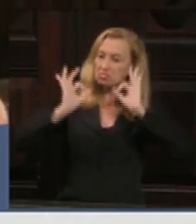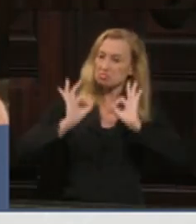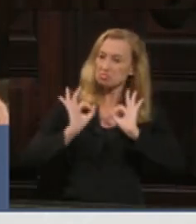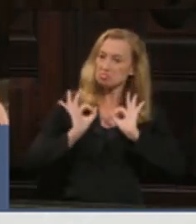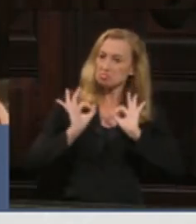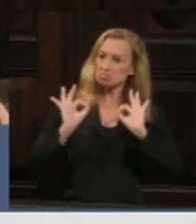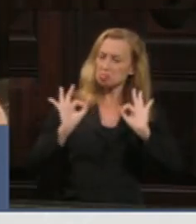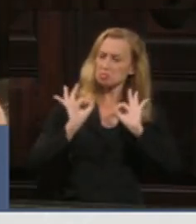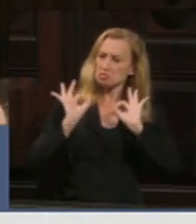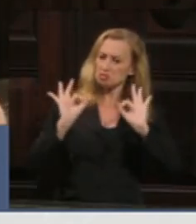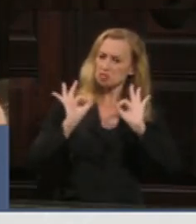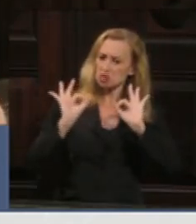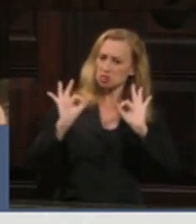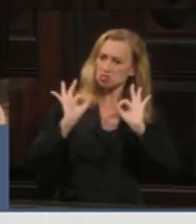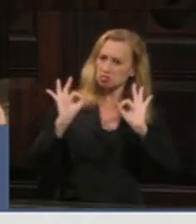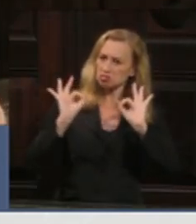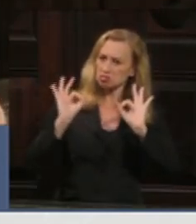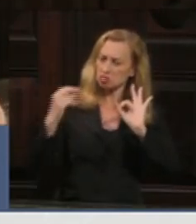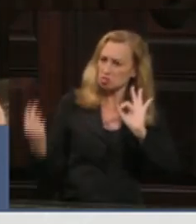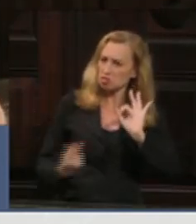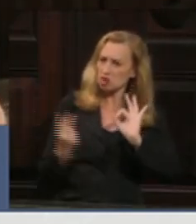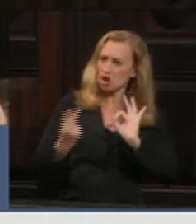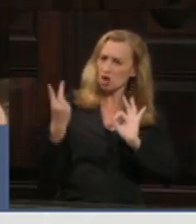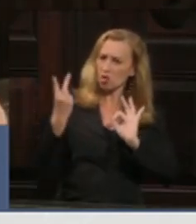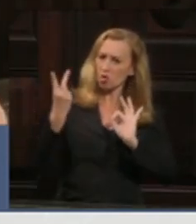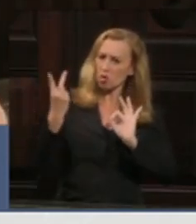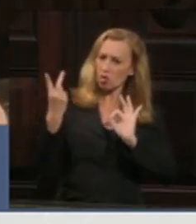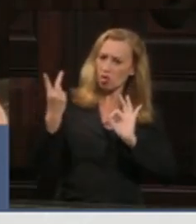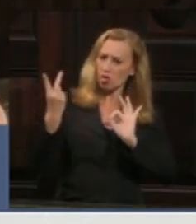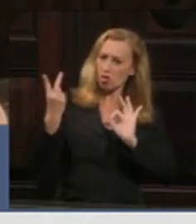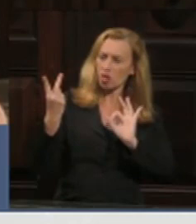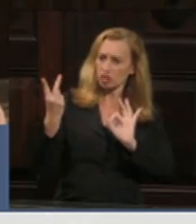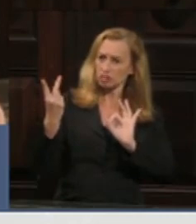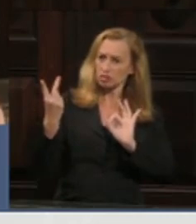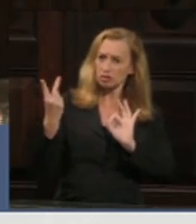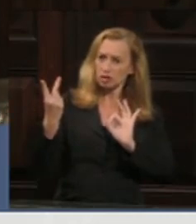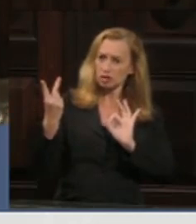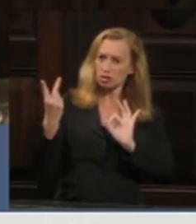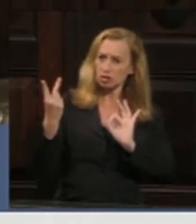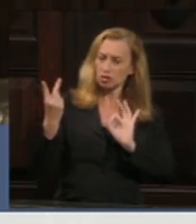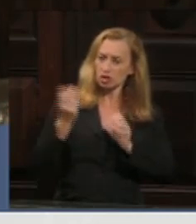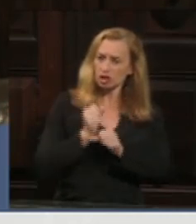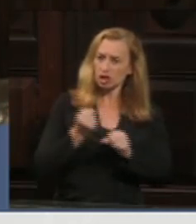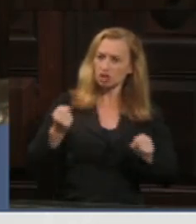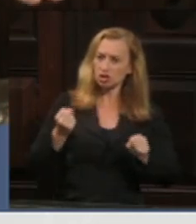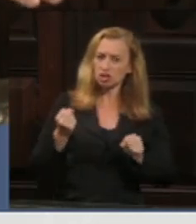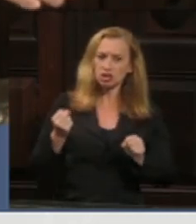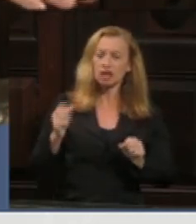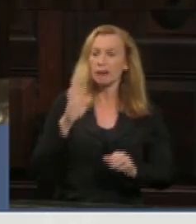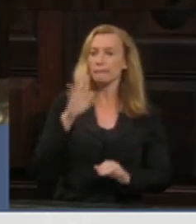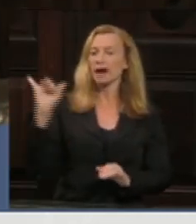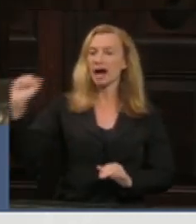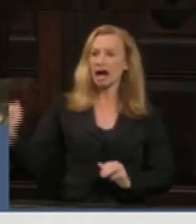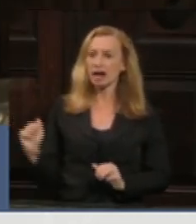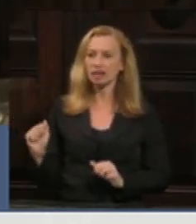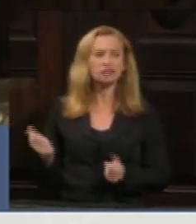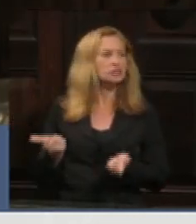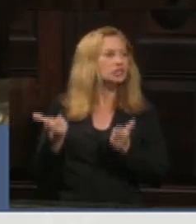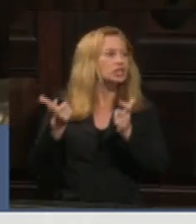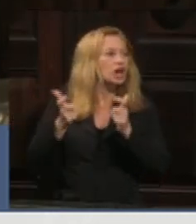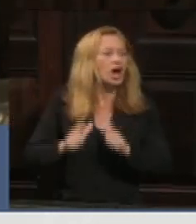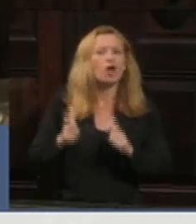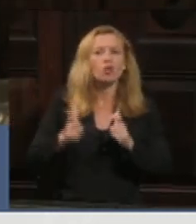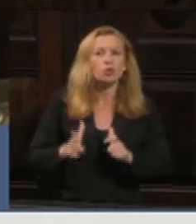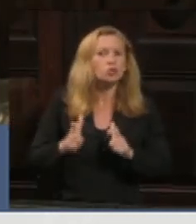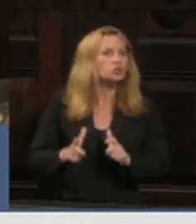poder aquisitivo na Barra da Tijuca, onde acho até que por